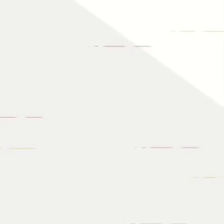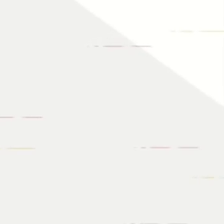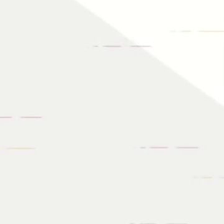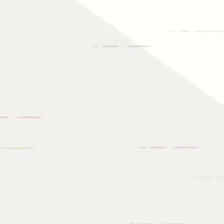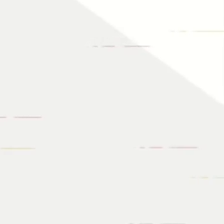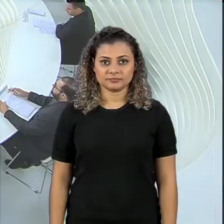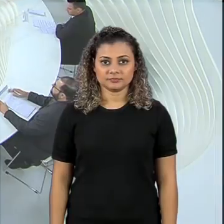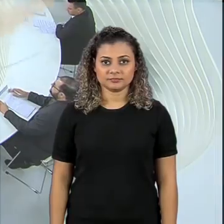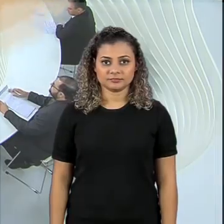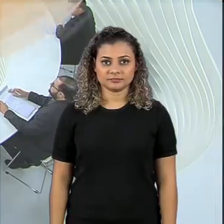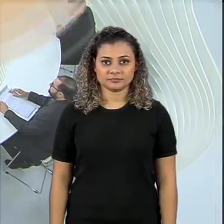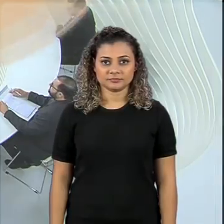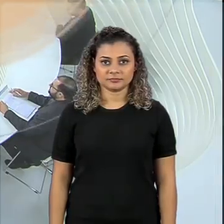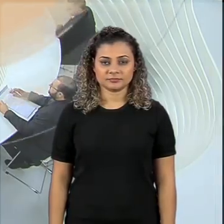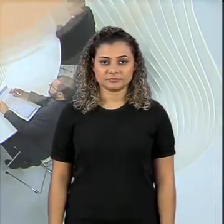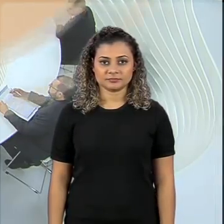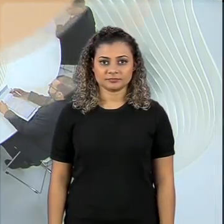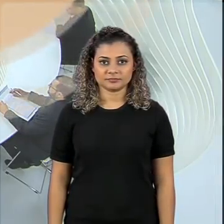ou Apple Store.